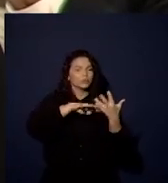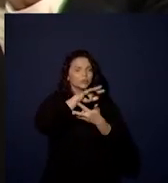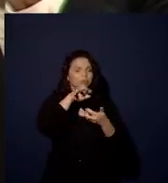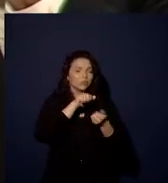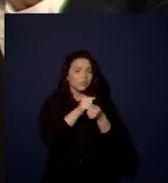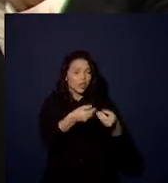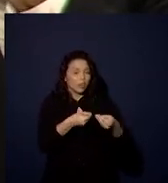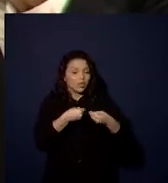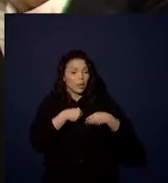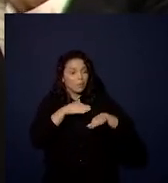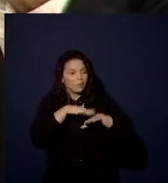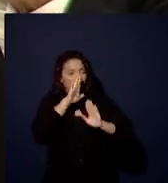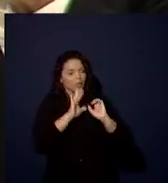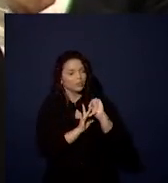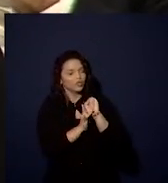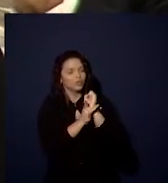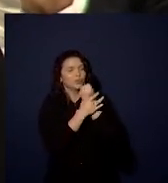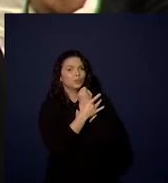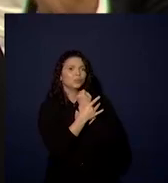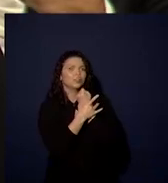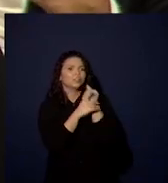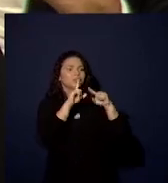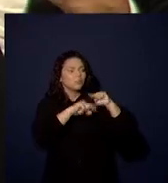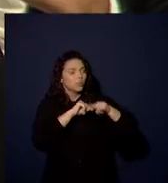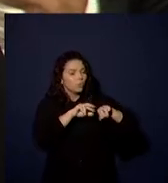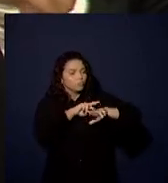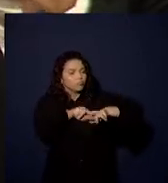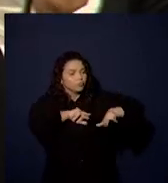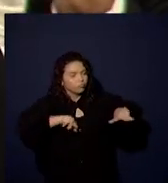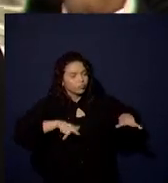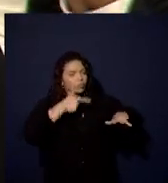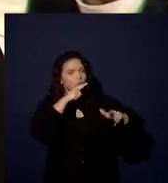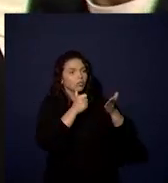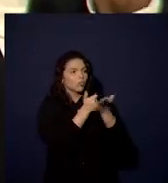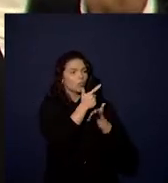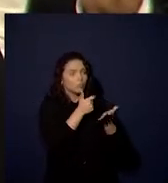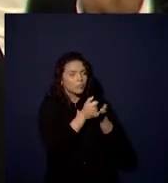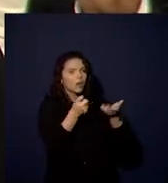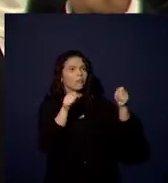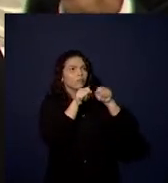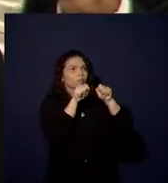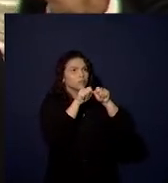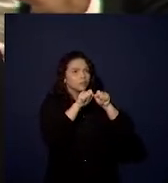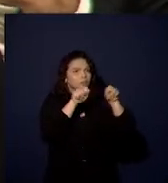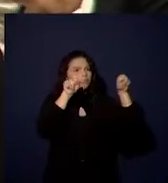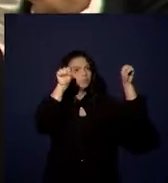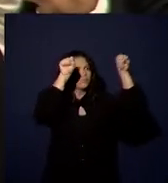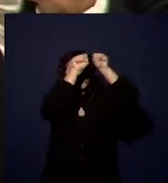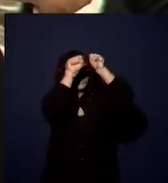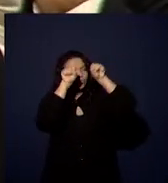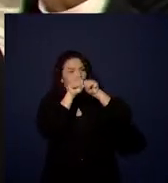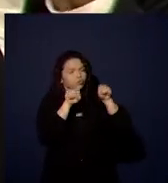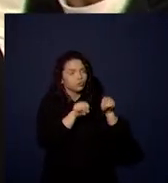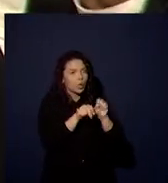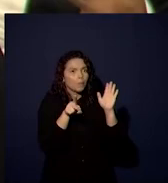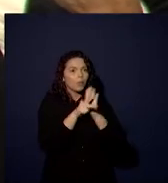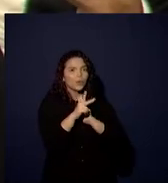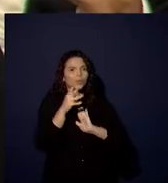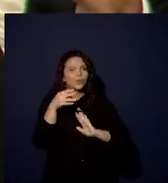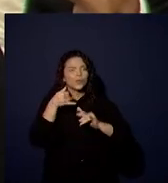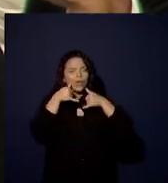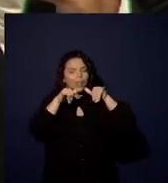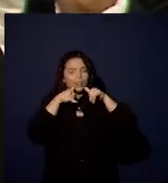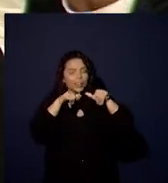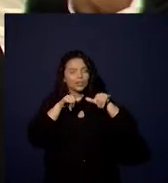segurança de suprimento maior né hoje para a gente fazer a reposição de um capacitor Às vezes